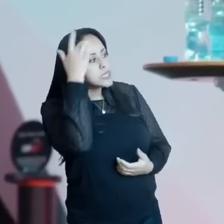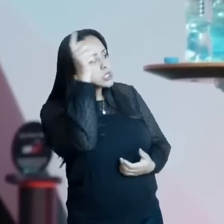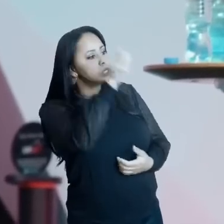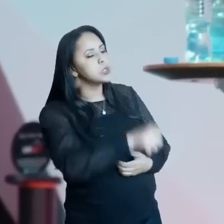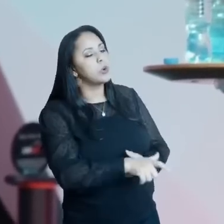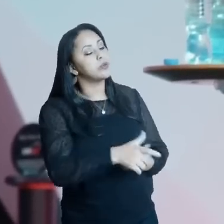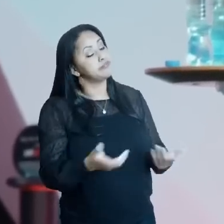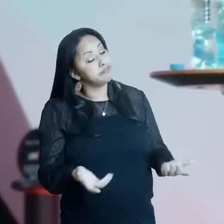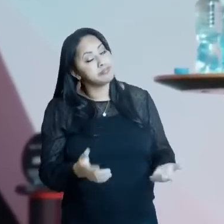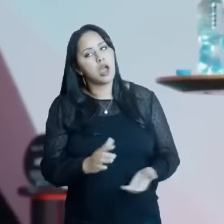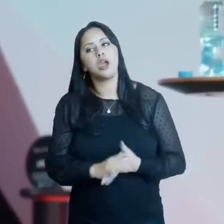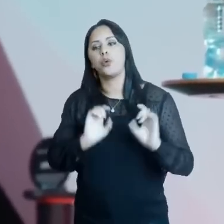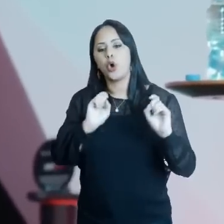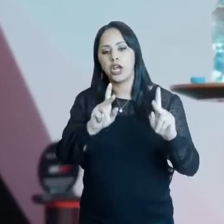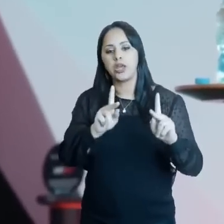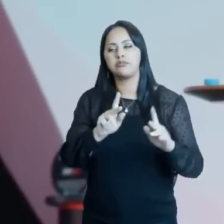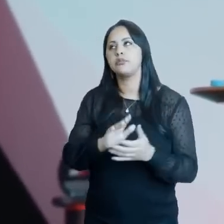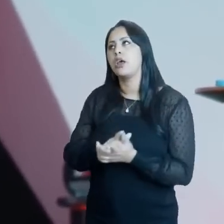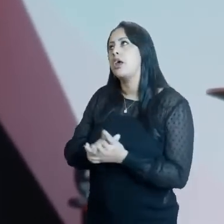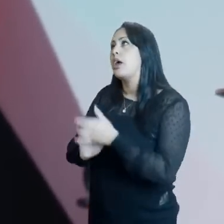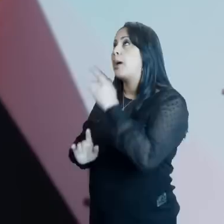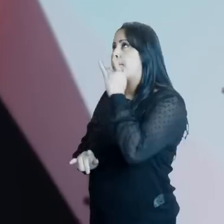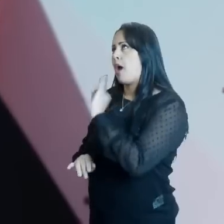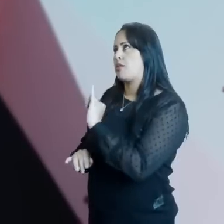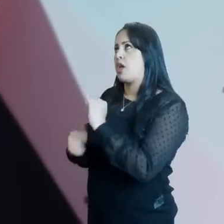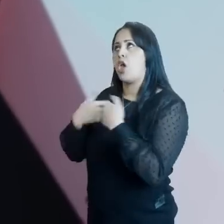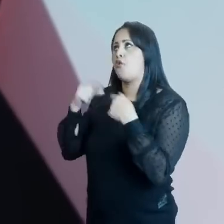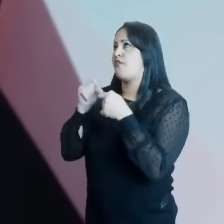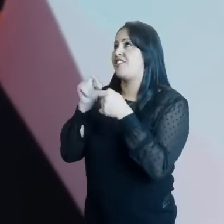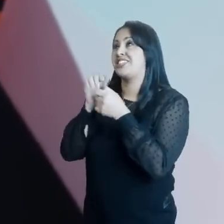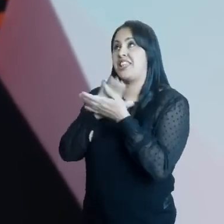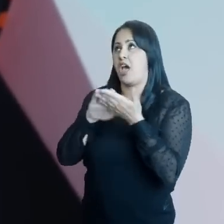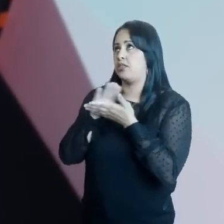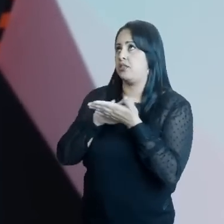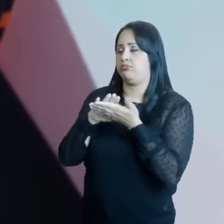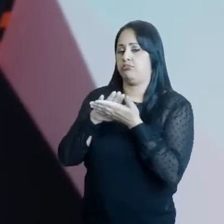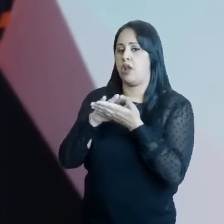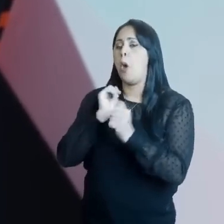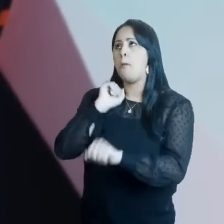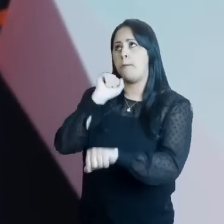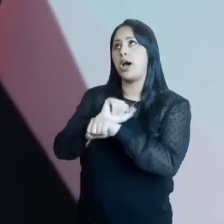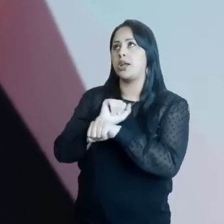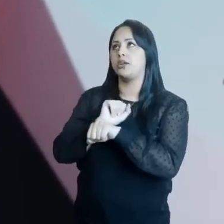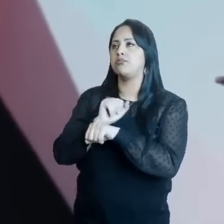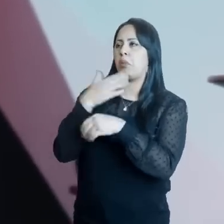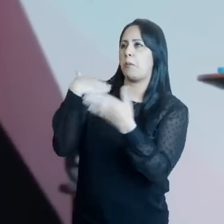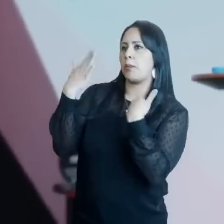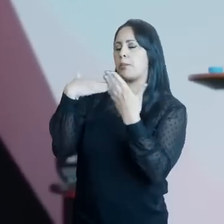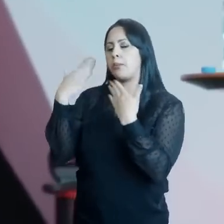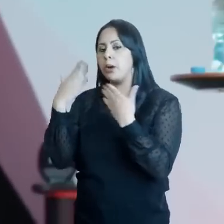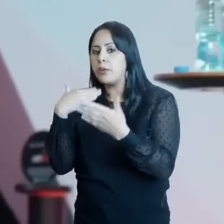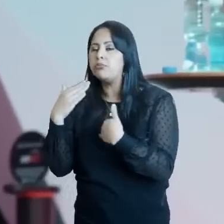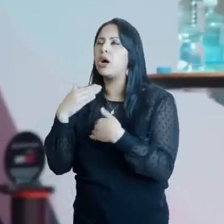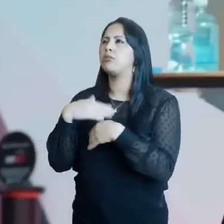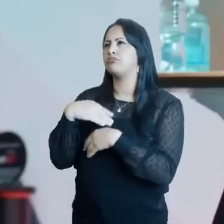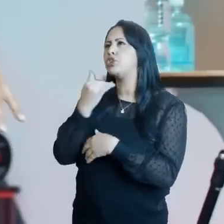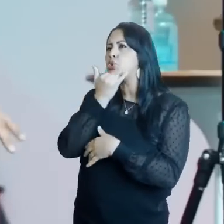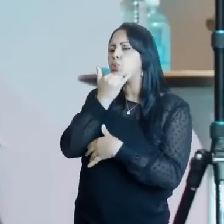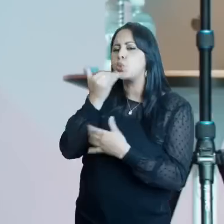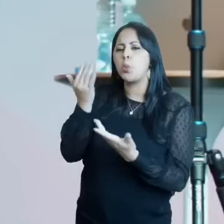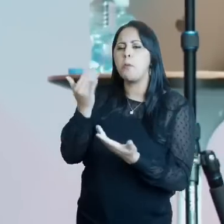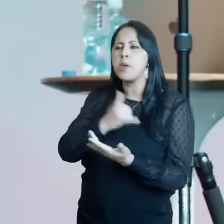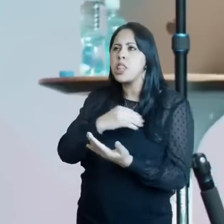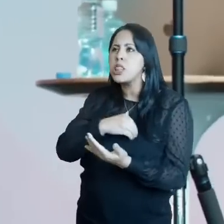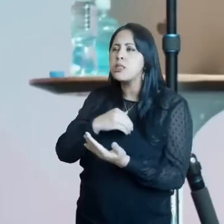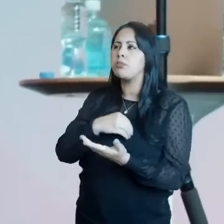tem que estar só nele. Eu falei, ok, pai, eu não vou fazer mais nada, não vou fazer ação nenhuma. Passei minha tarde batendo papo com Carlinhos Maia, com